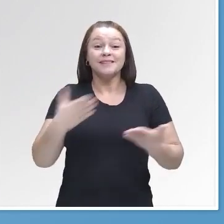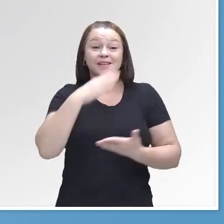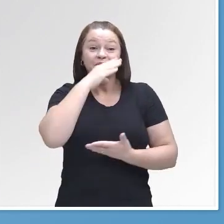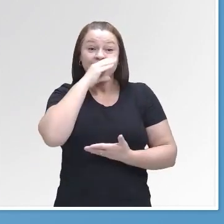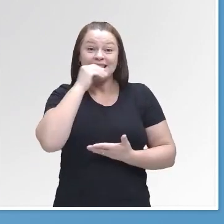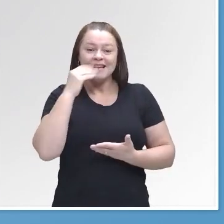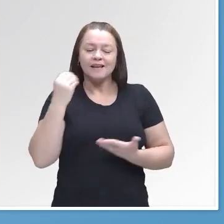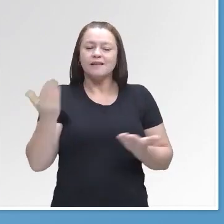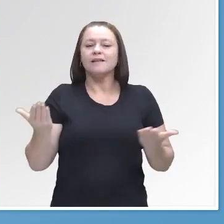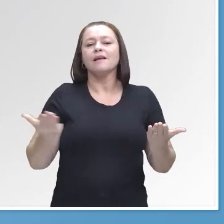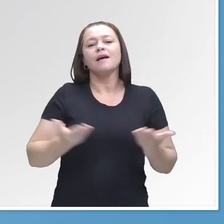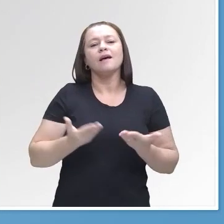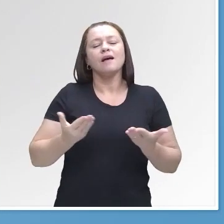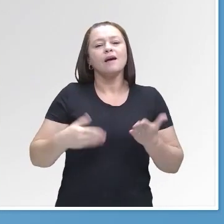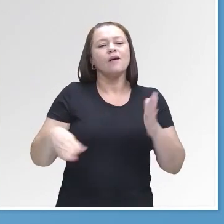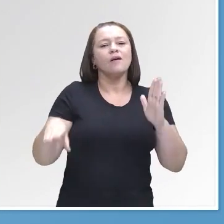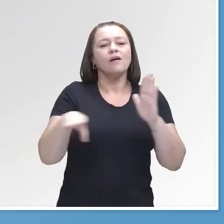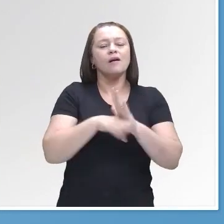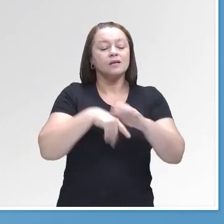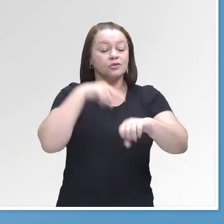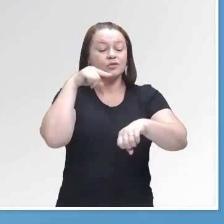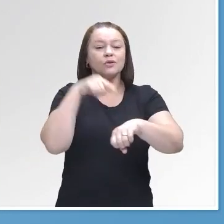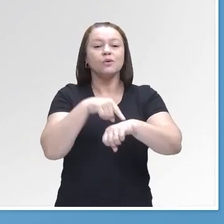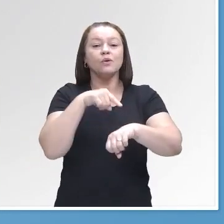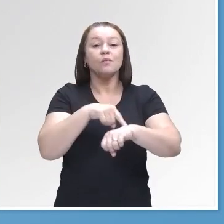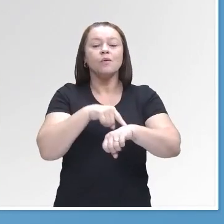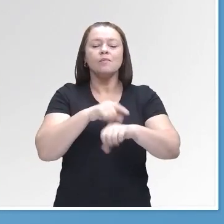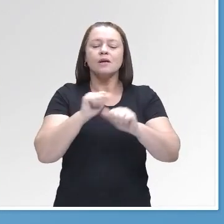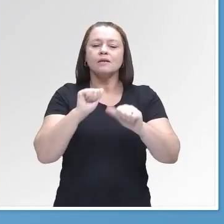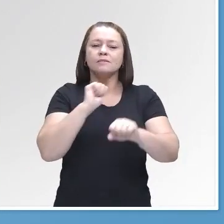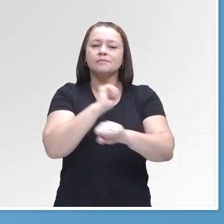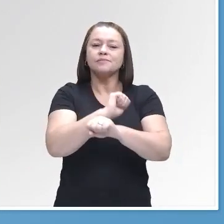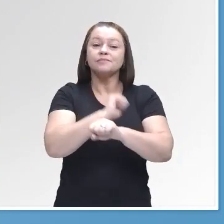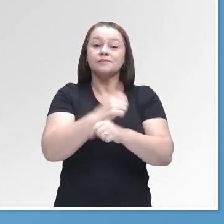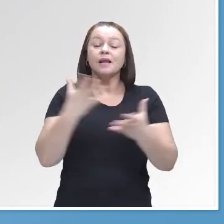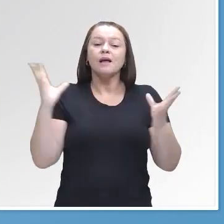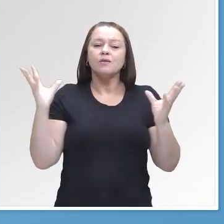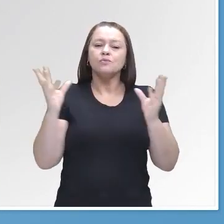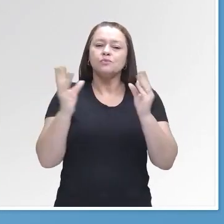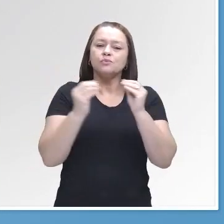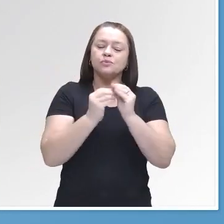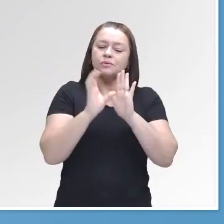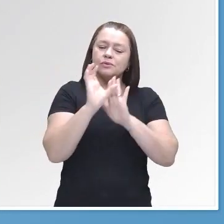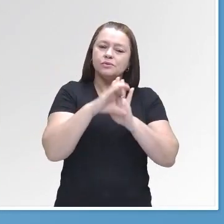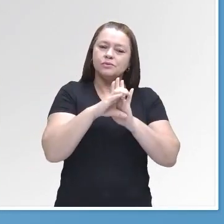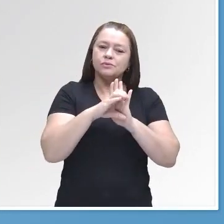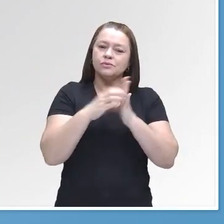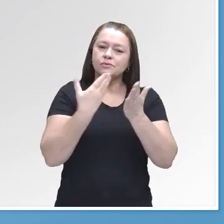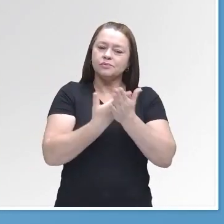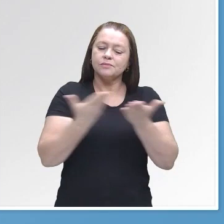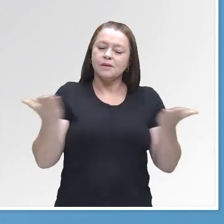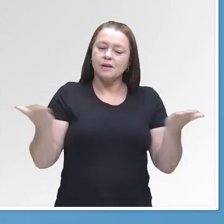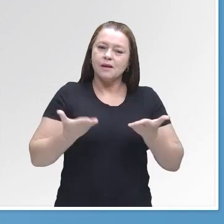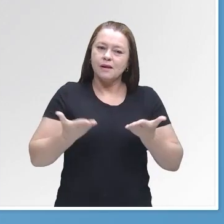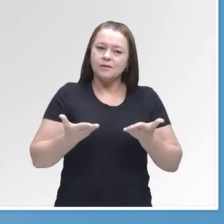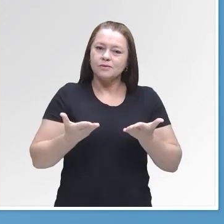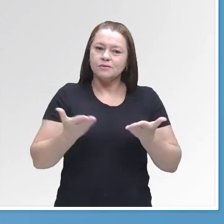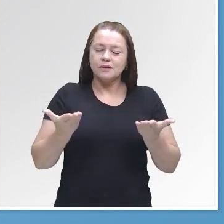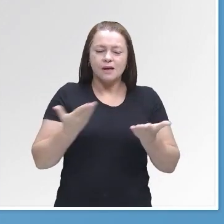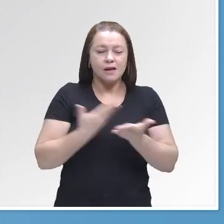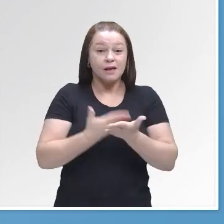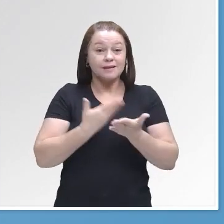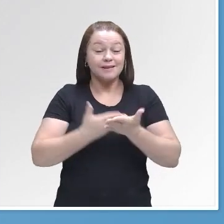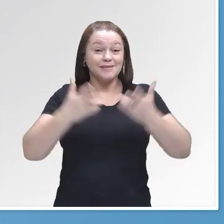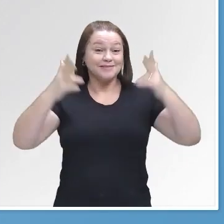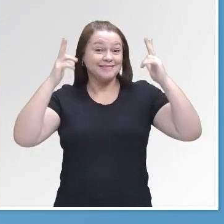Crianças, agora chegou aquele momento esperado. O resumo do conteúdo da aula de hoje. Essa aula